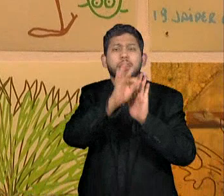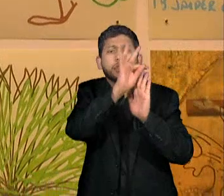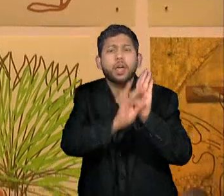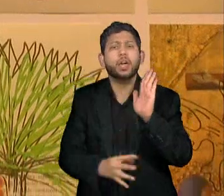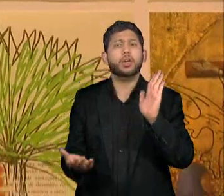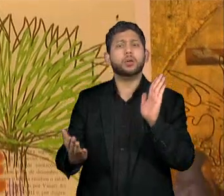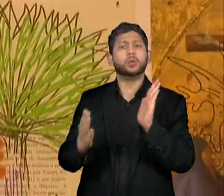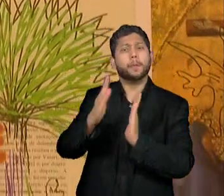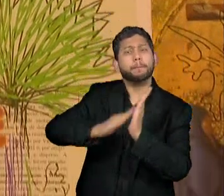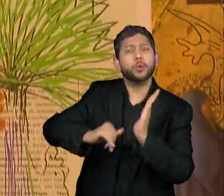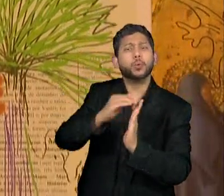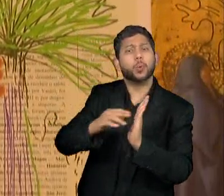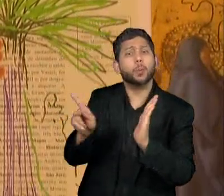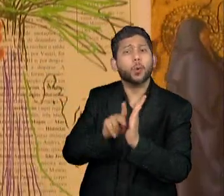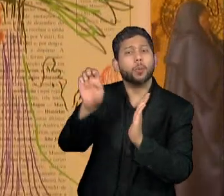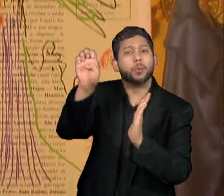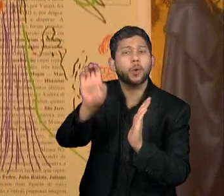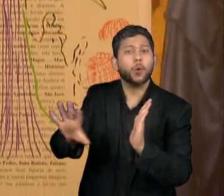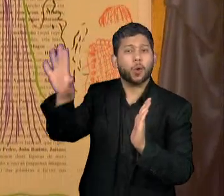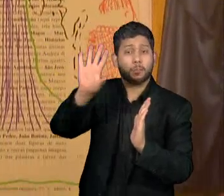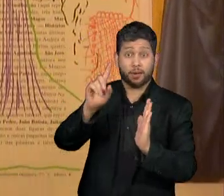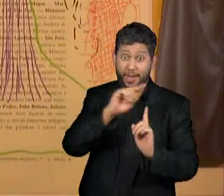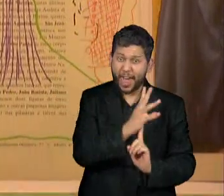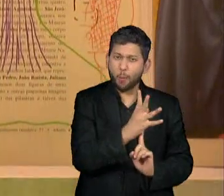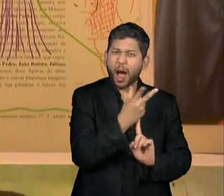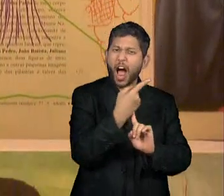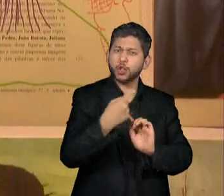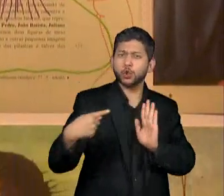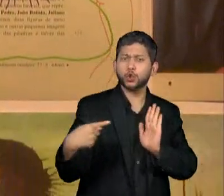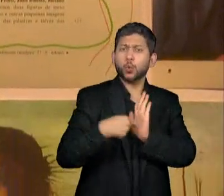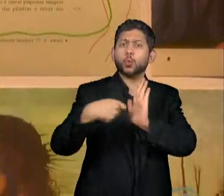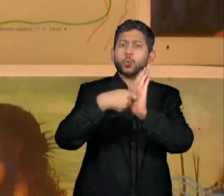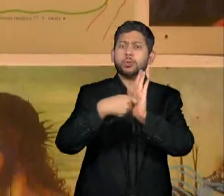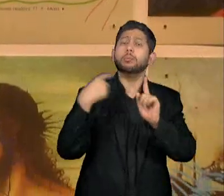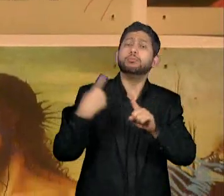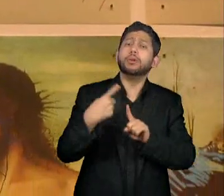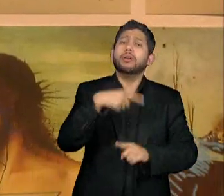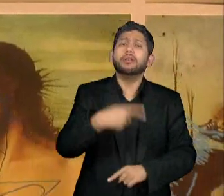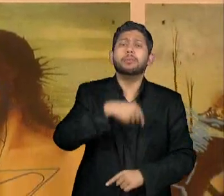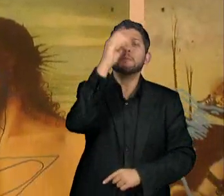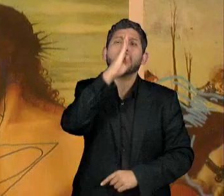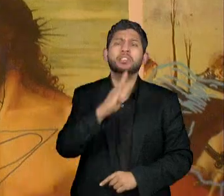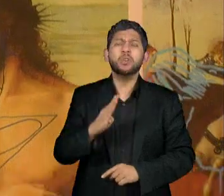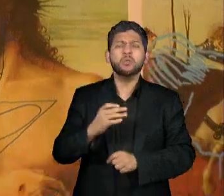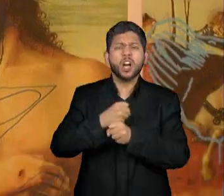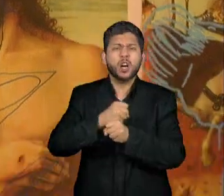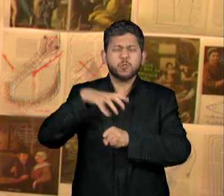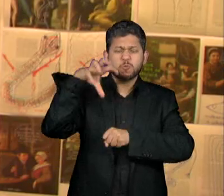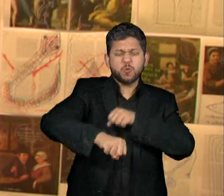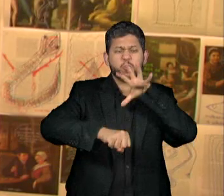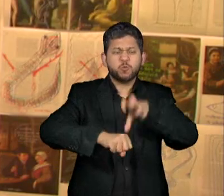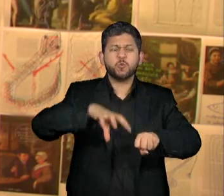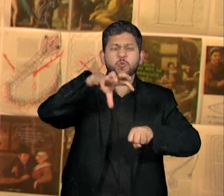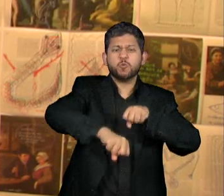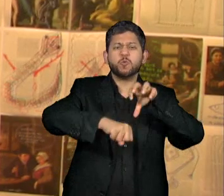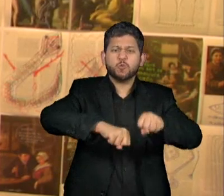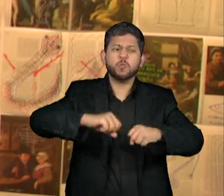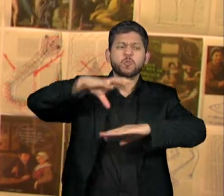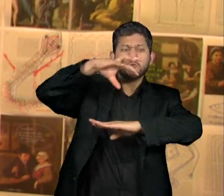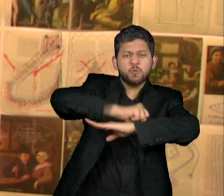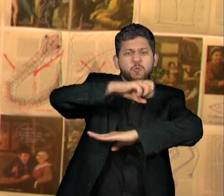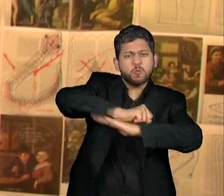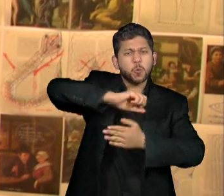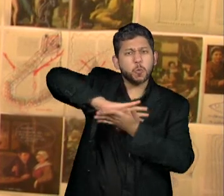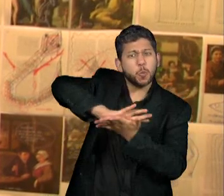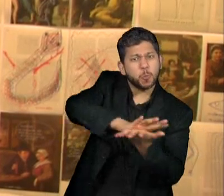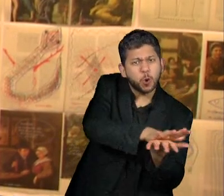pinturas europeias. A arte denúncia sobre os séculos de colonização devastadora nas Américas. Nessa Carta ao